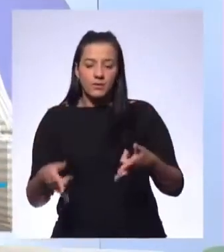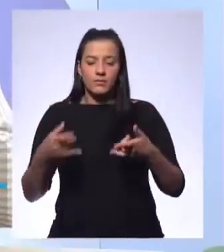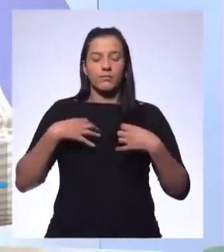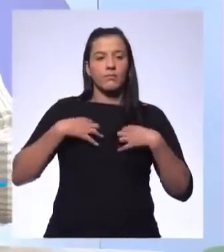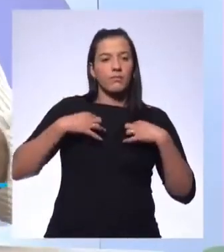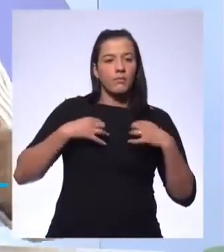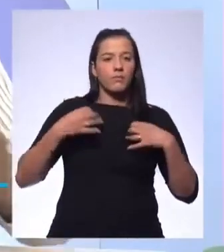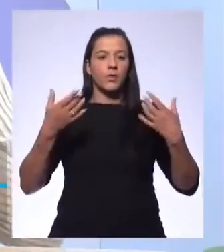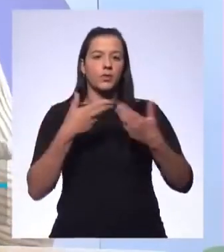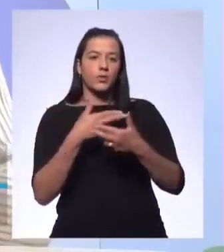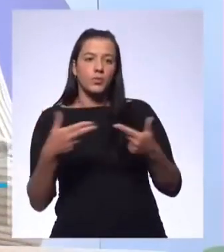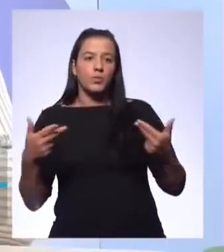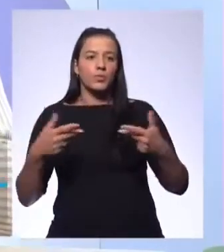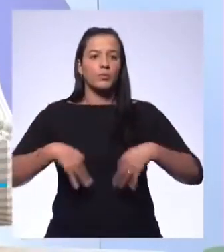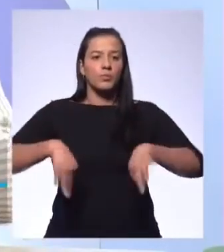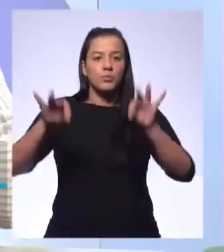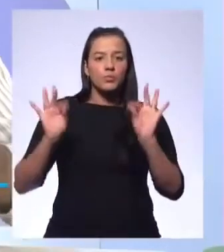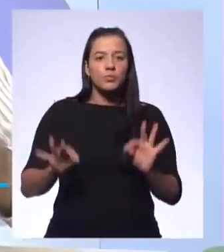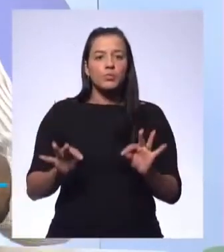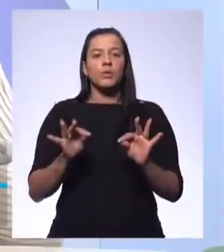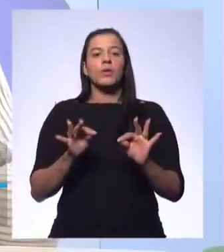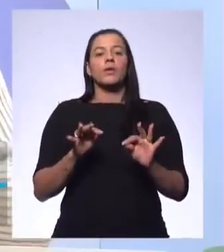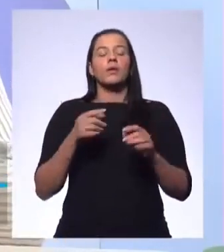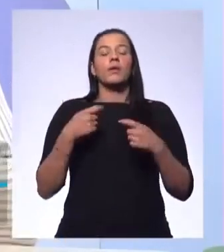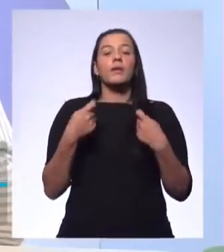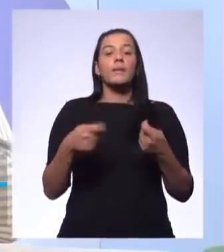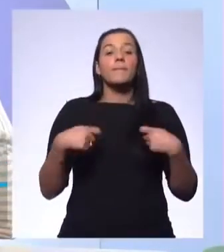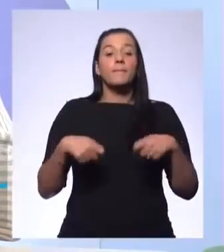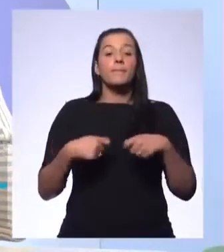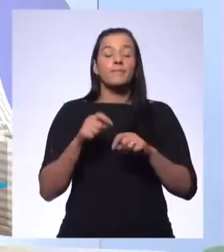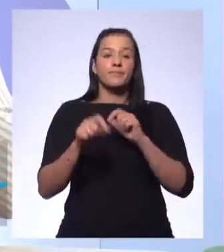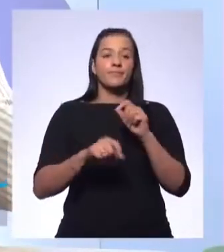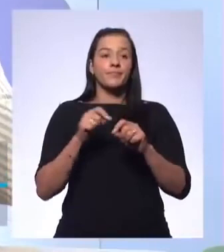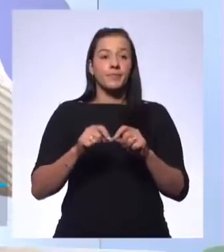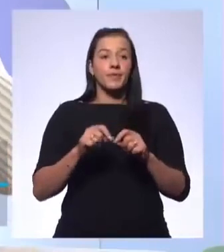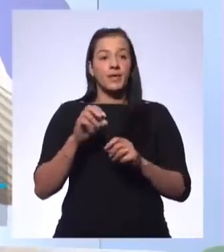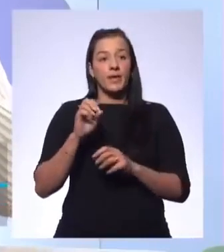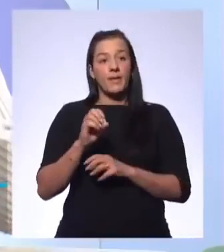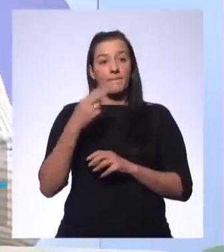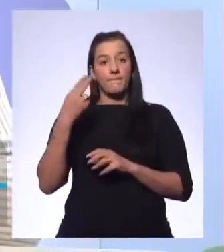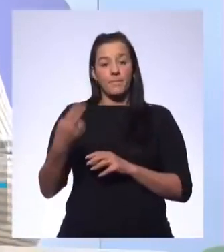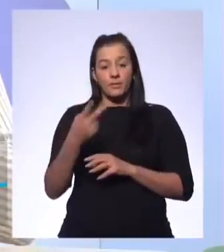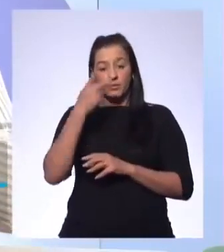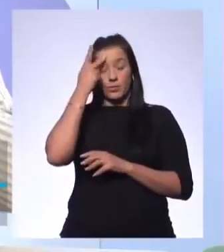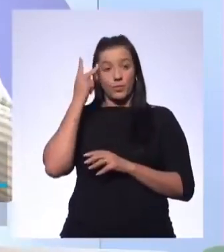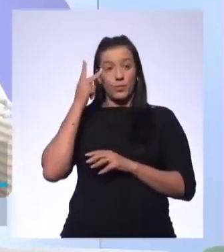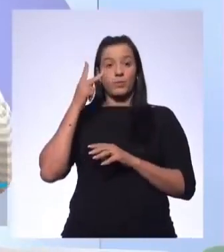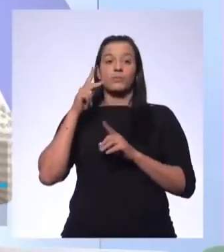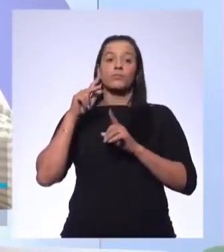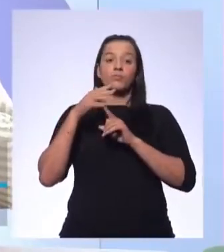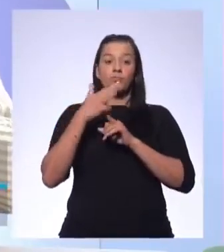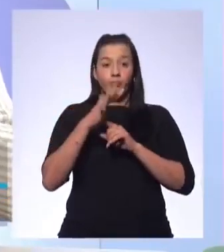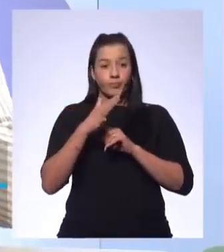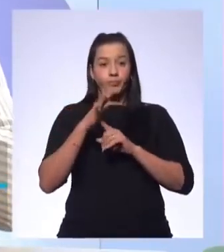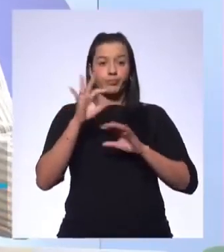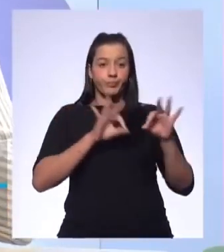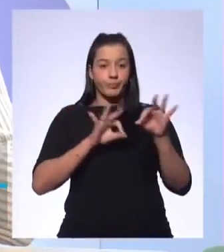banho, roupa. Então, o mercado têxtil, ele exige, mesmo de um operador de máquina, ele